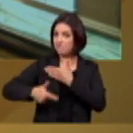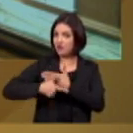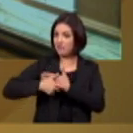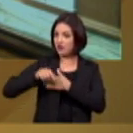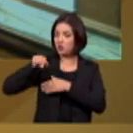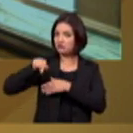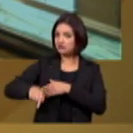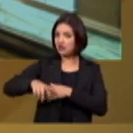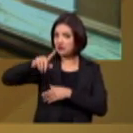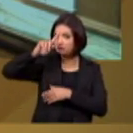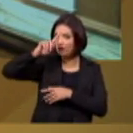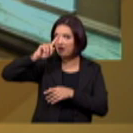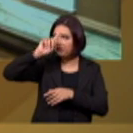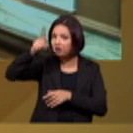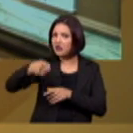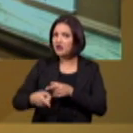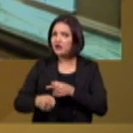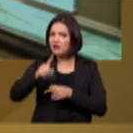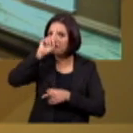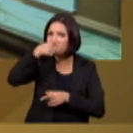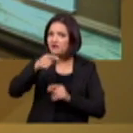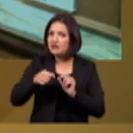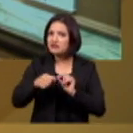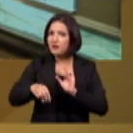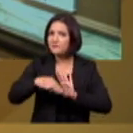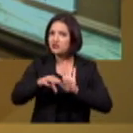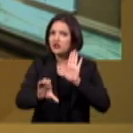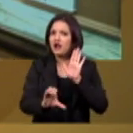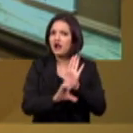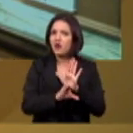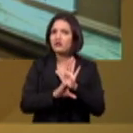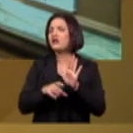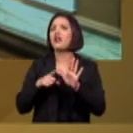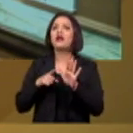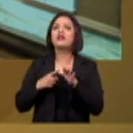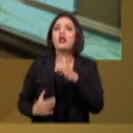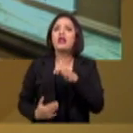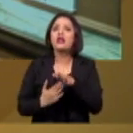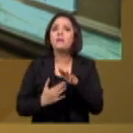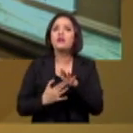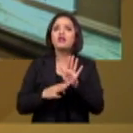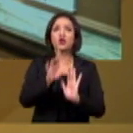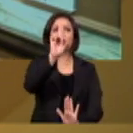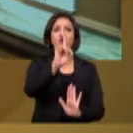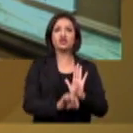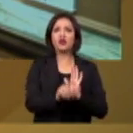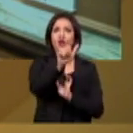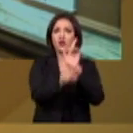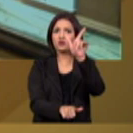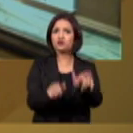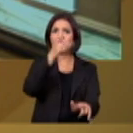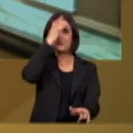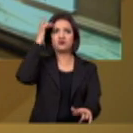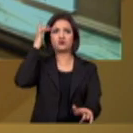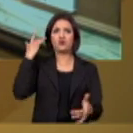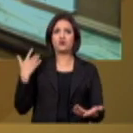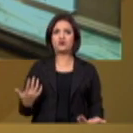implemento de medida cautelar a restringir direitos e particulare